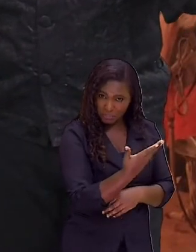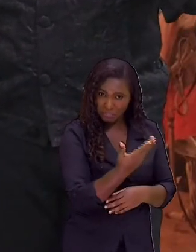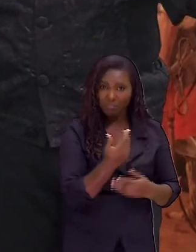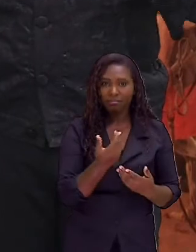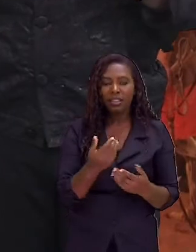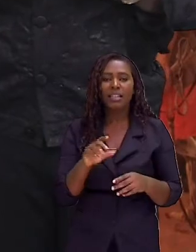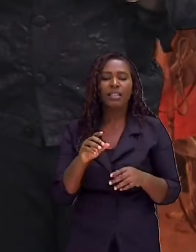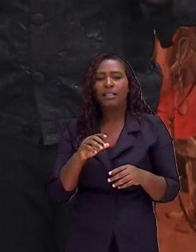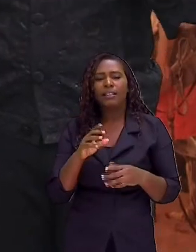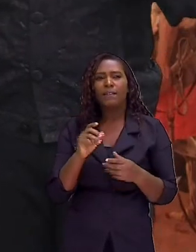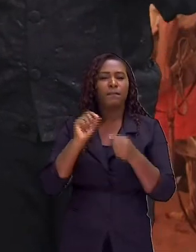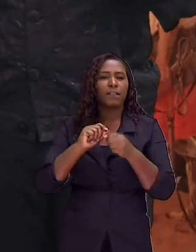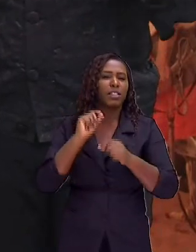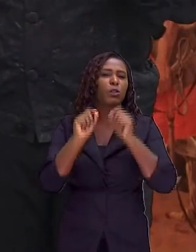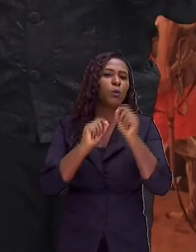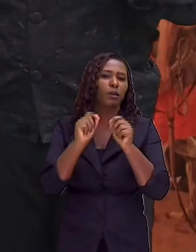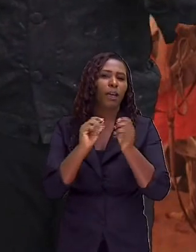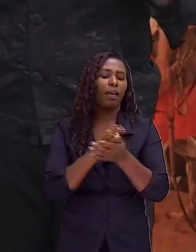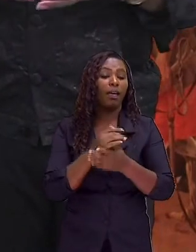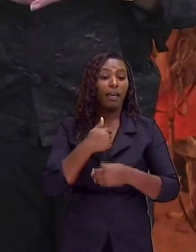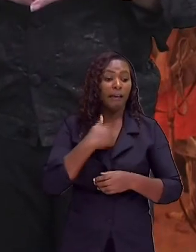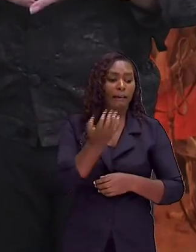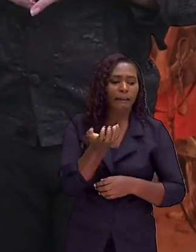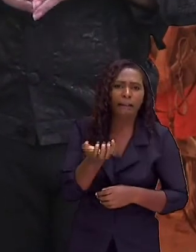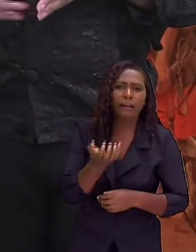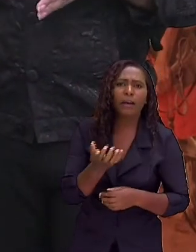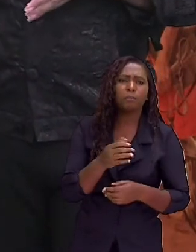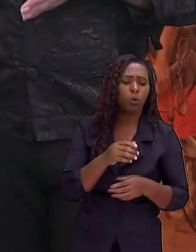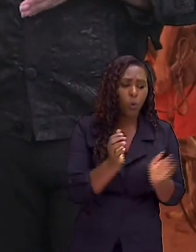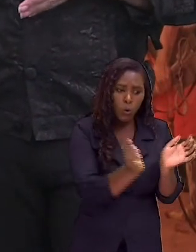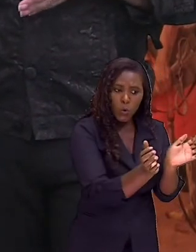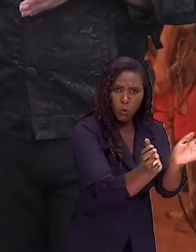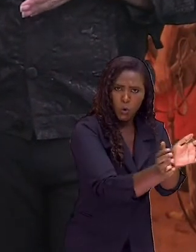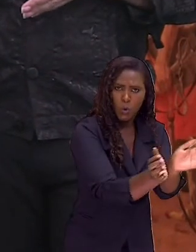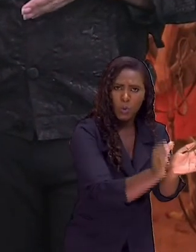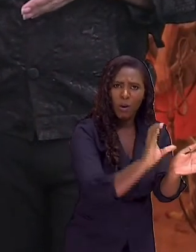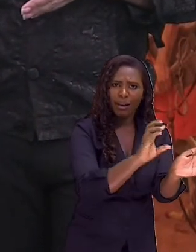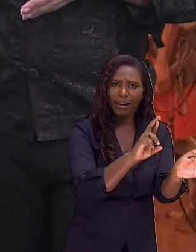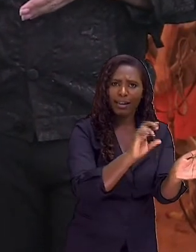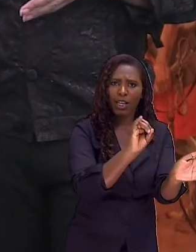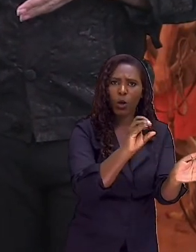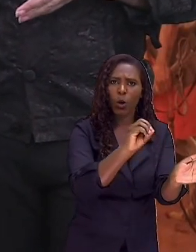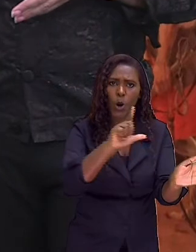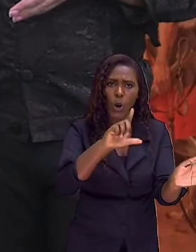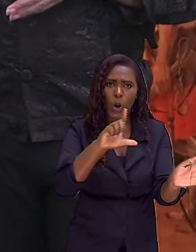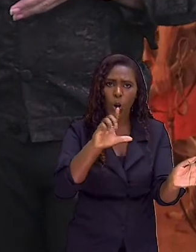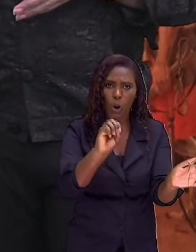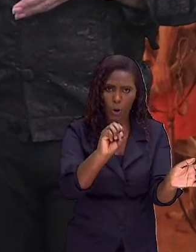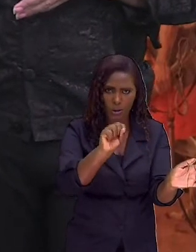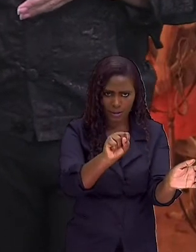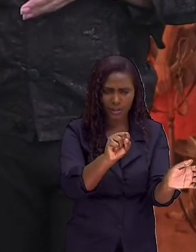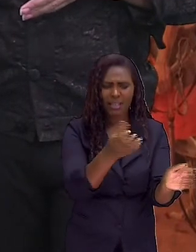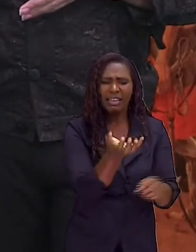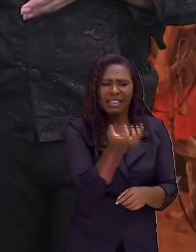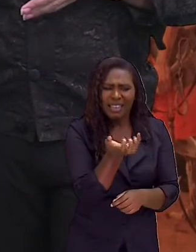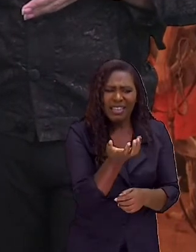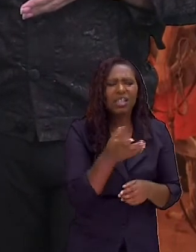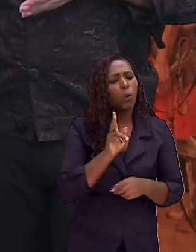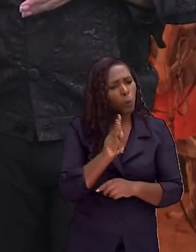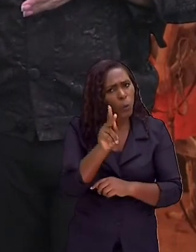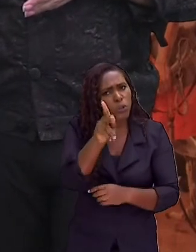essa defesa para continuar a colônia da Espanha, propuseram que a colônia deveria se manter